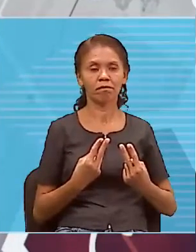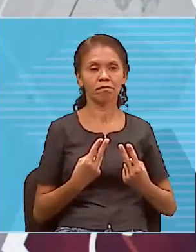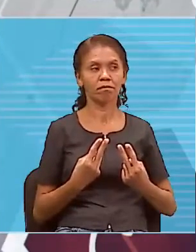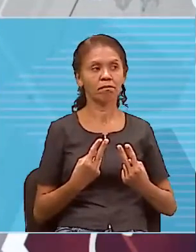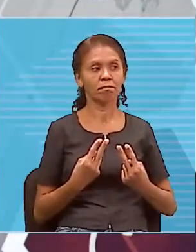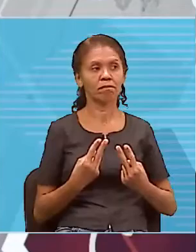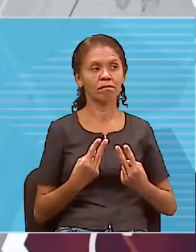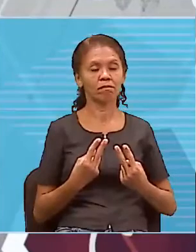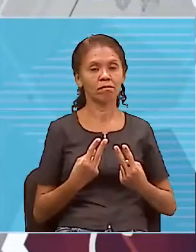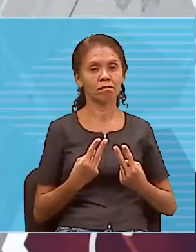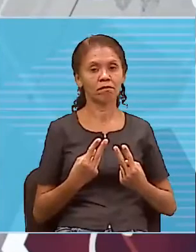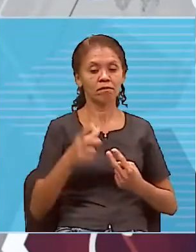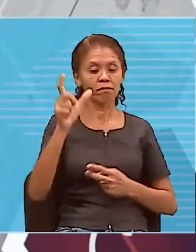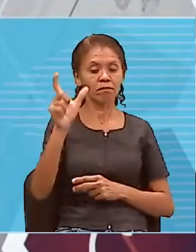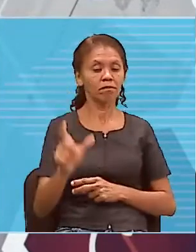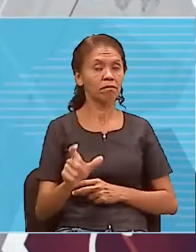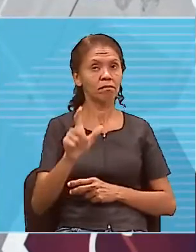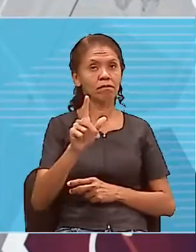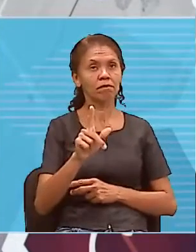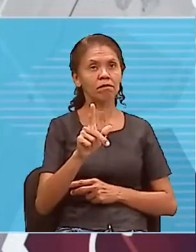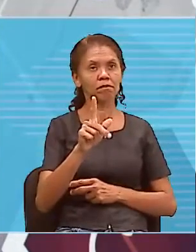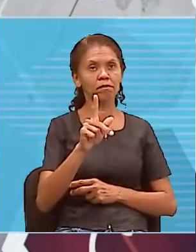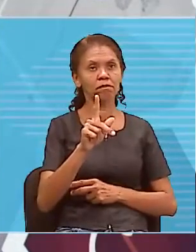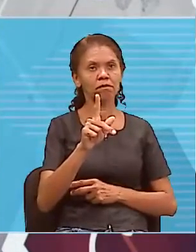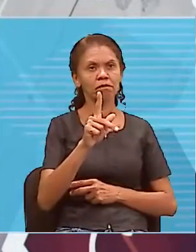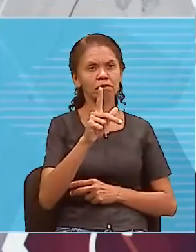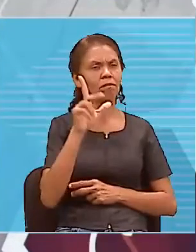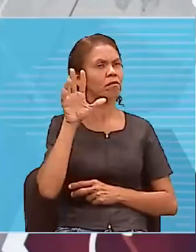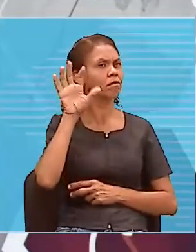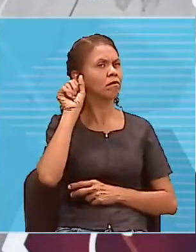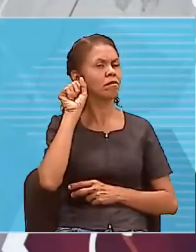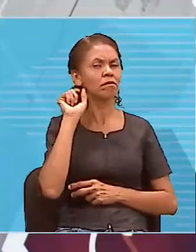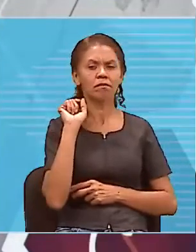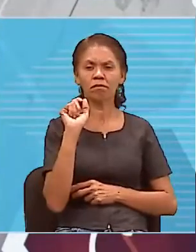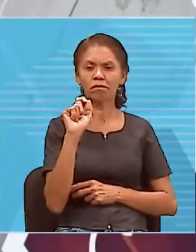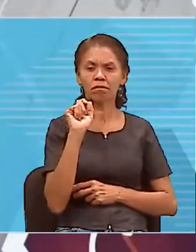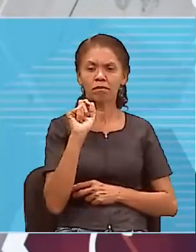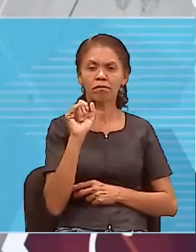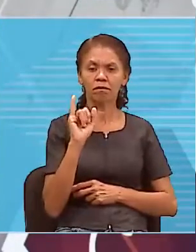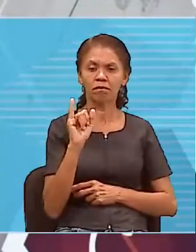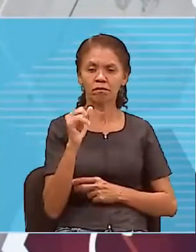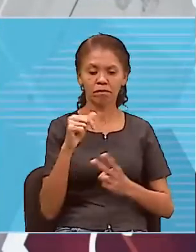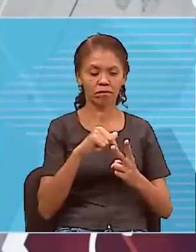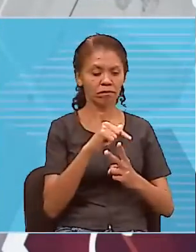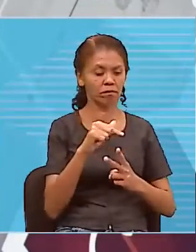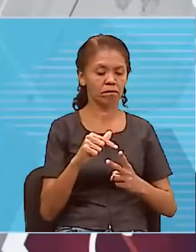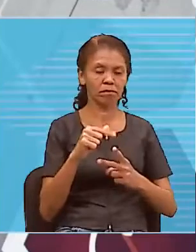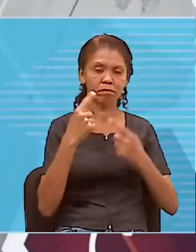você vai conseguir ouvir Quando os dois estão tocando a mesma música